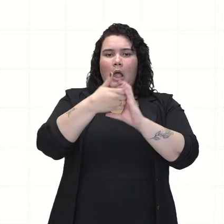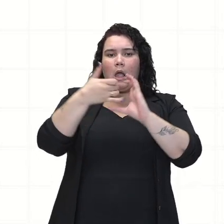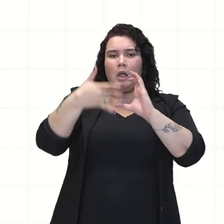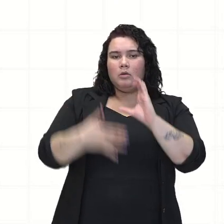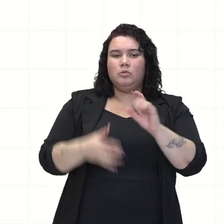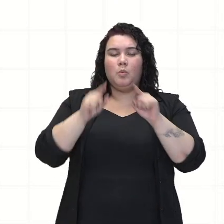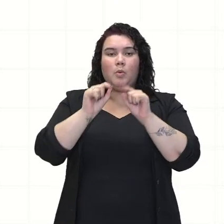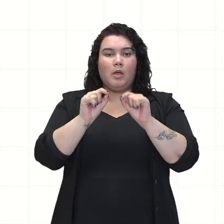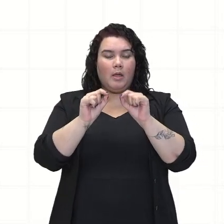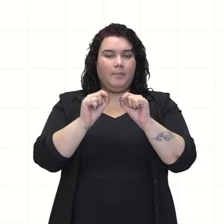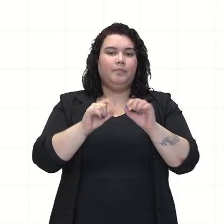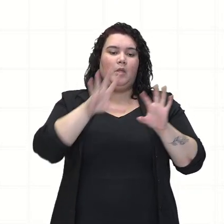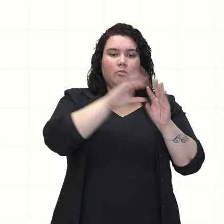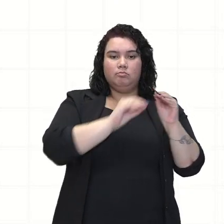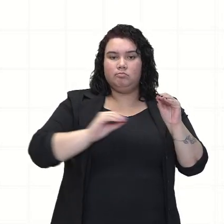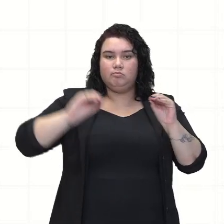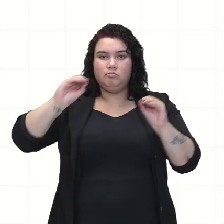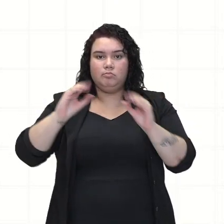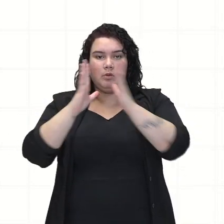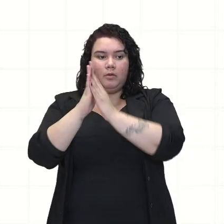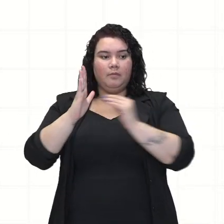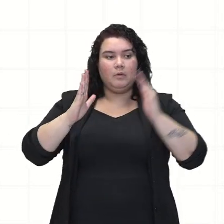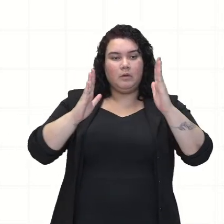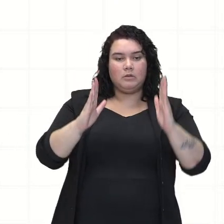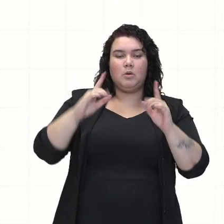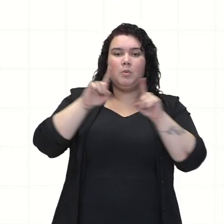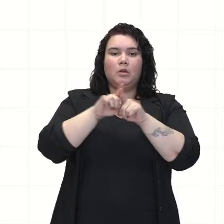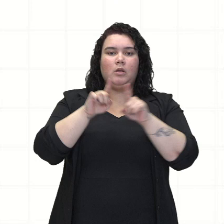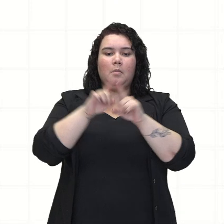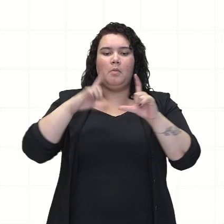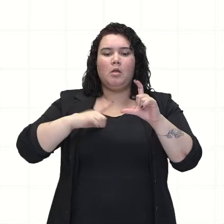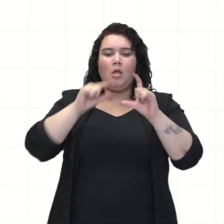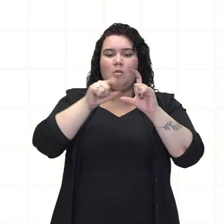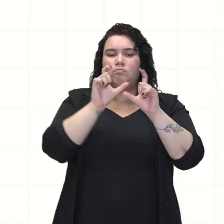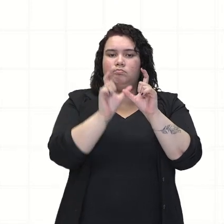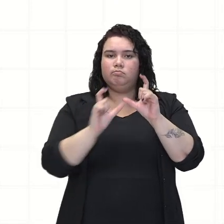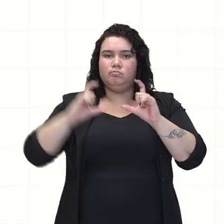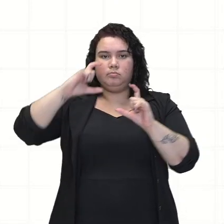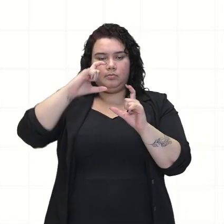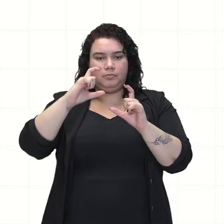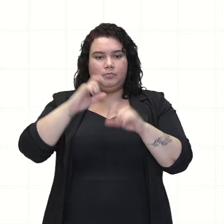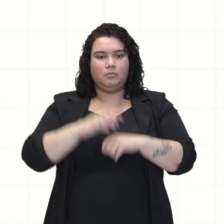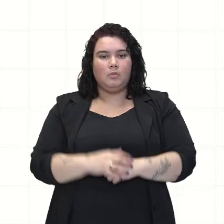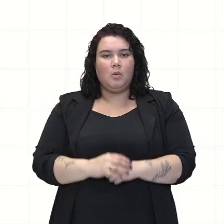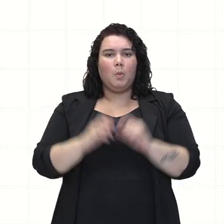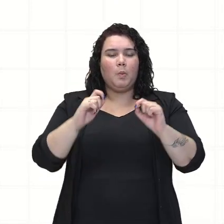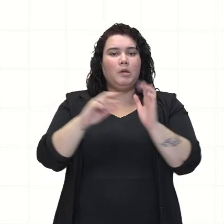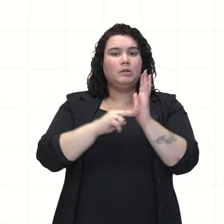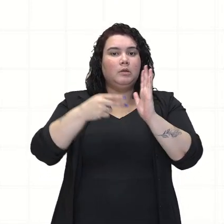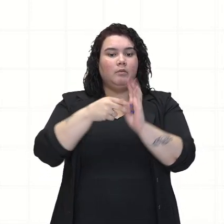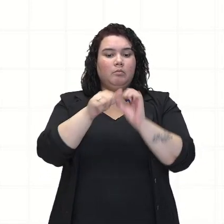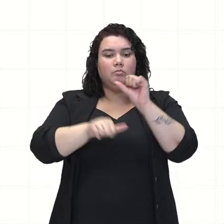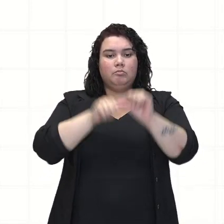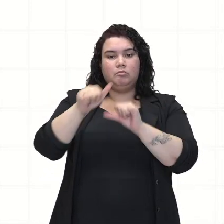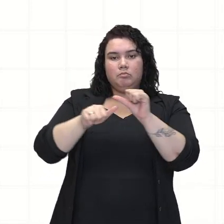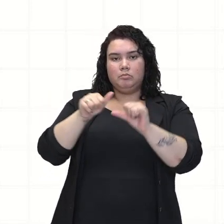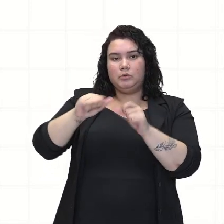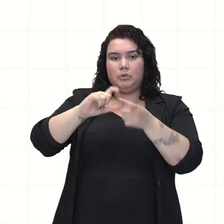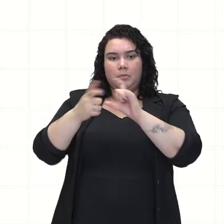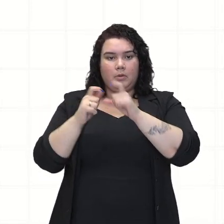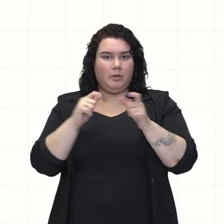translação, reflexão e rotação, essas três. O que é uma transformação geométrica? É a pergunta